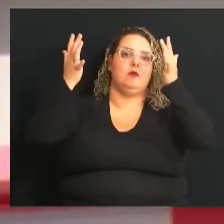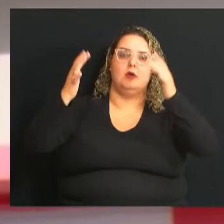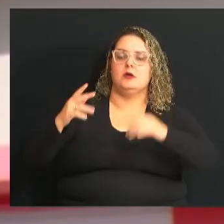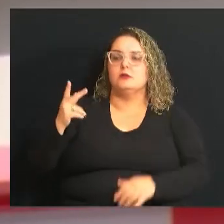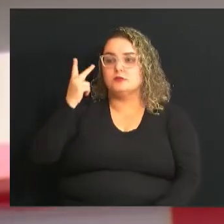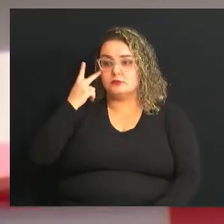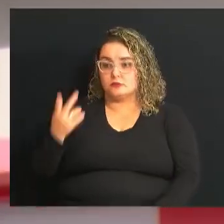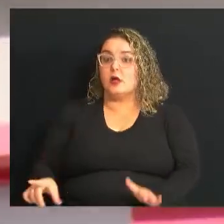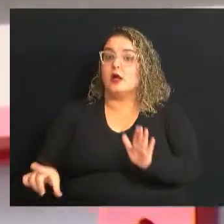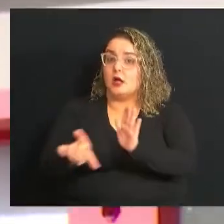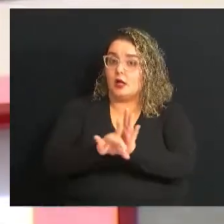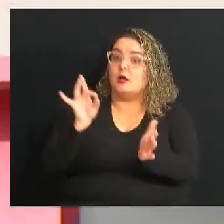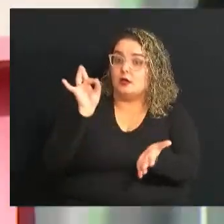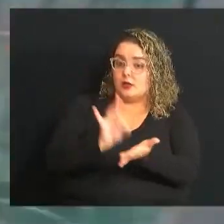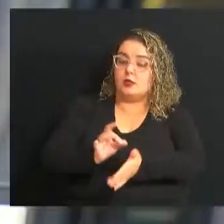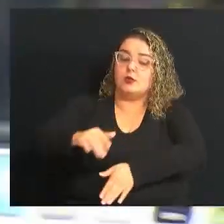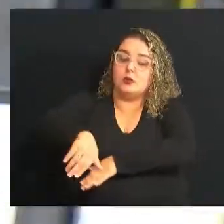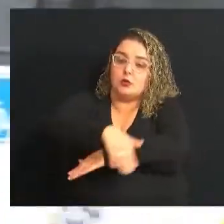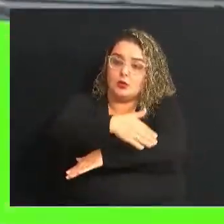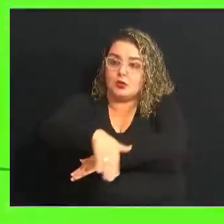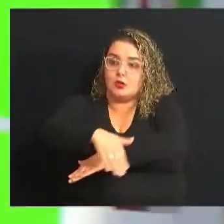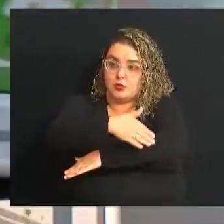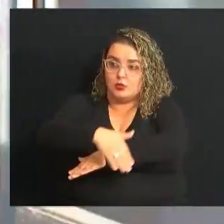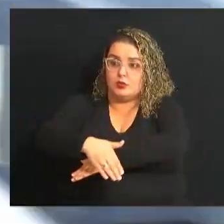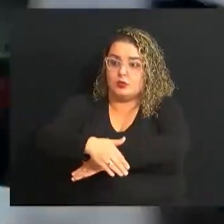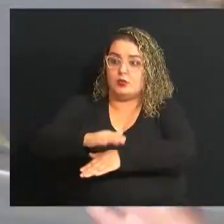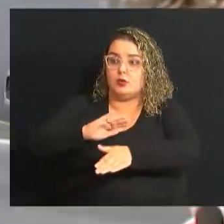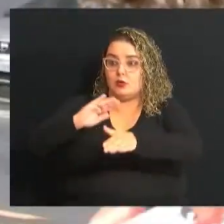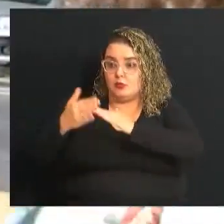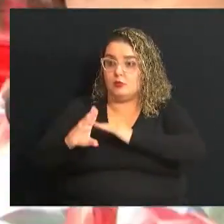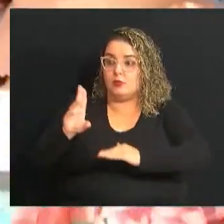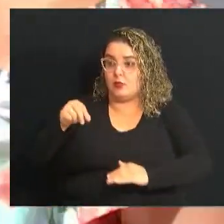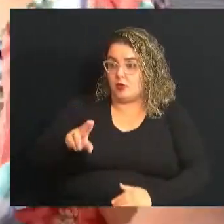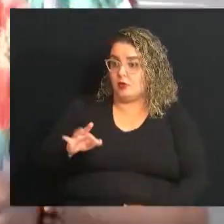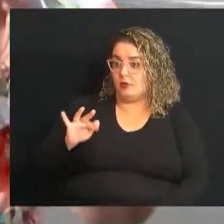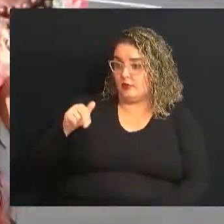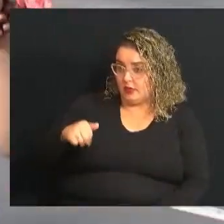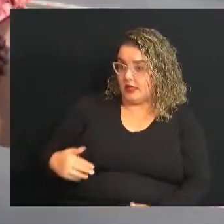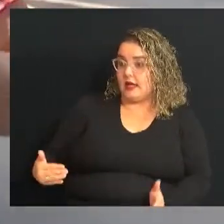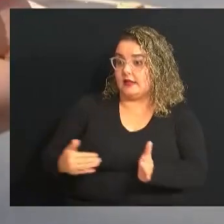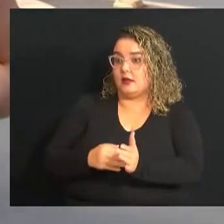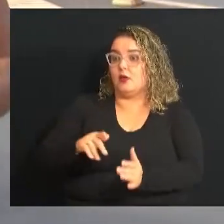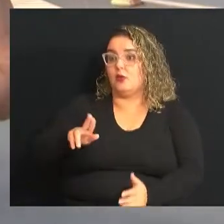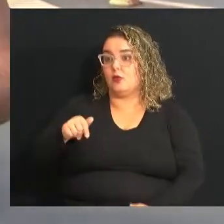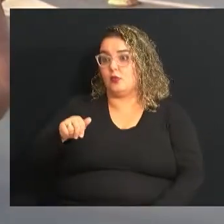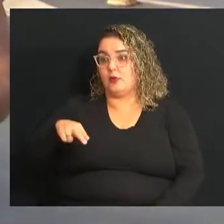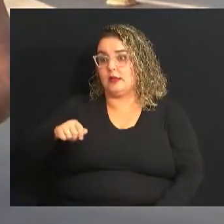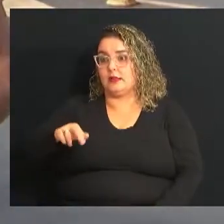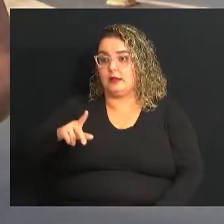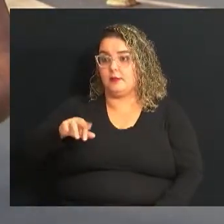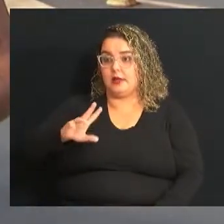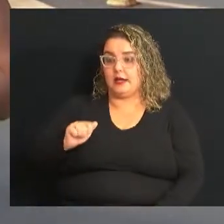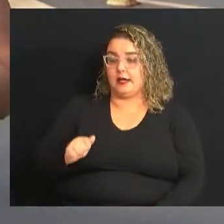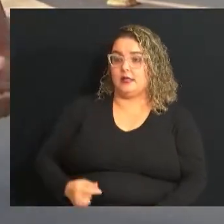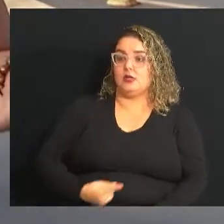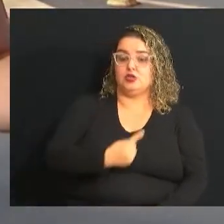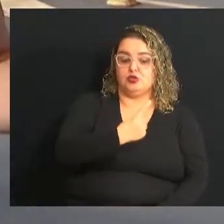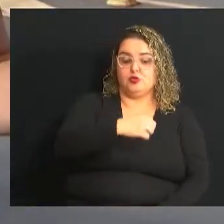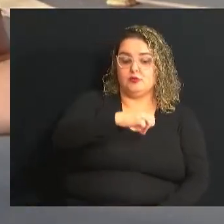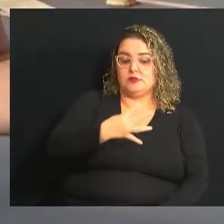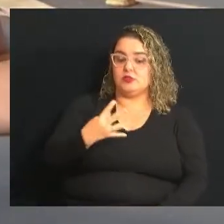onde ele atuava, ele escrevia crônica, ele escrevia artigos sobre a atuação de juízes e sobre a atuação